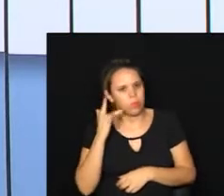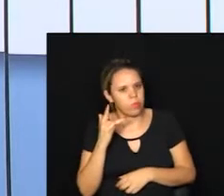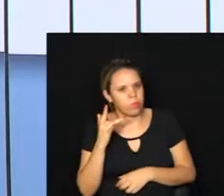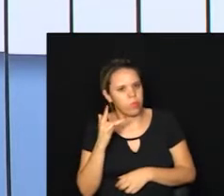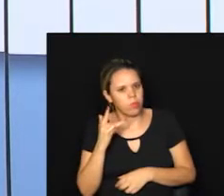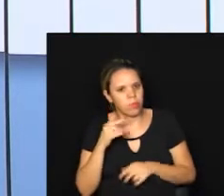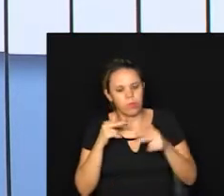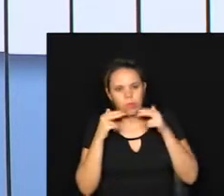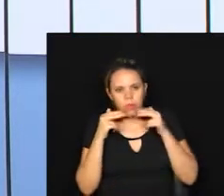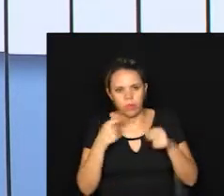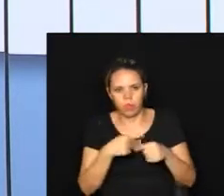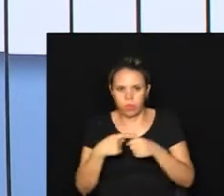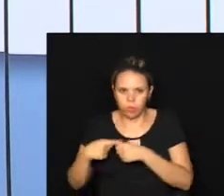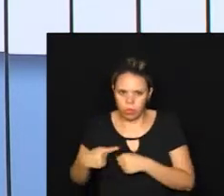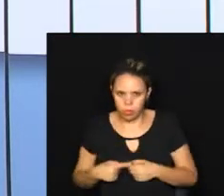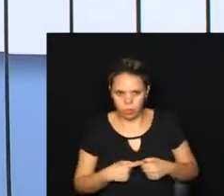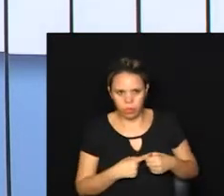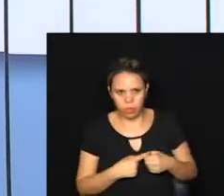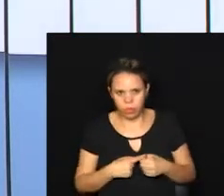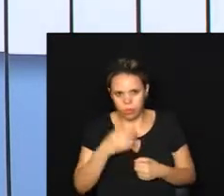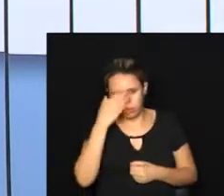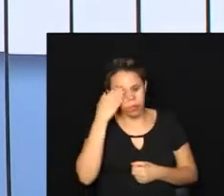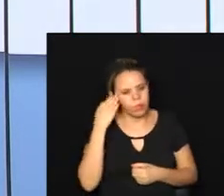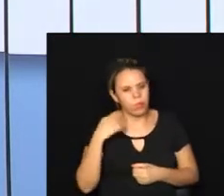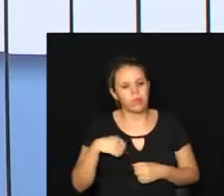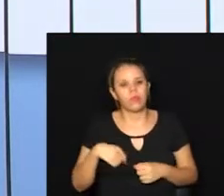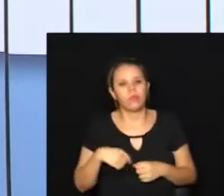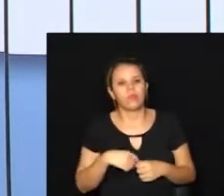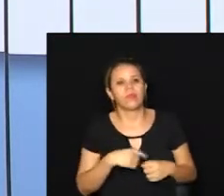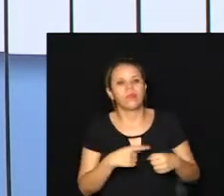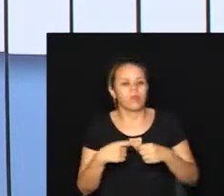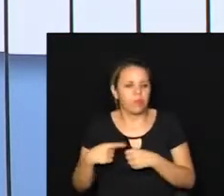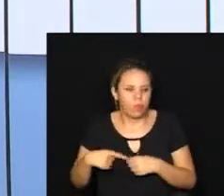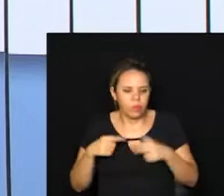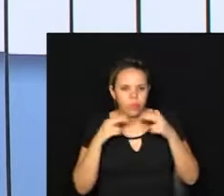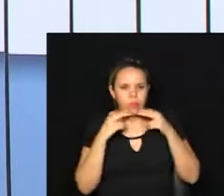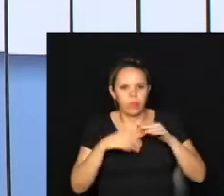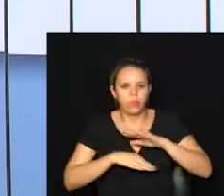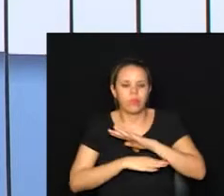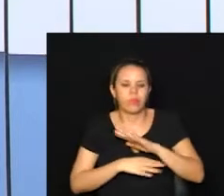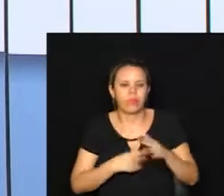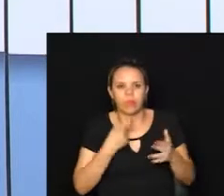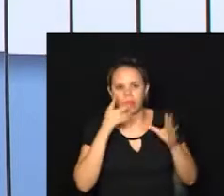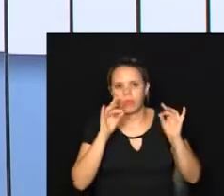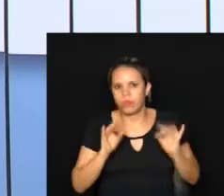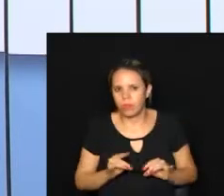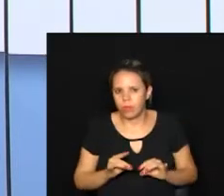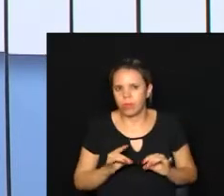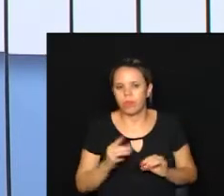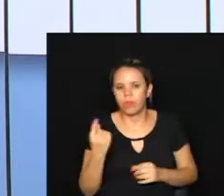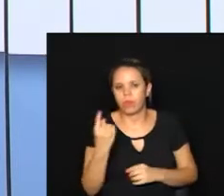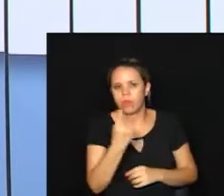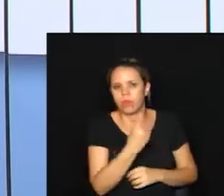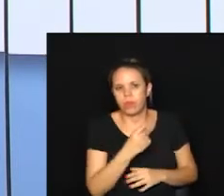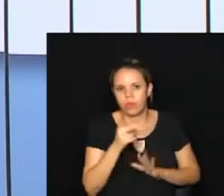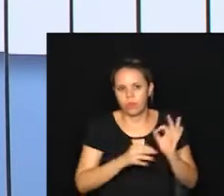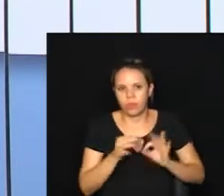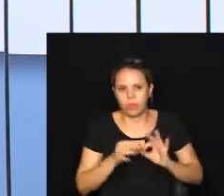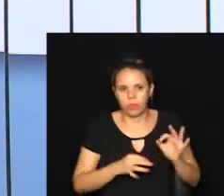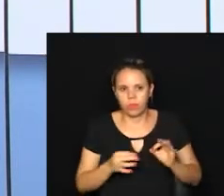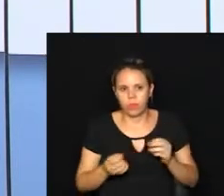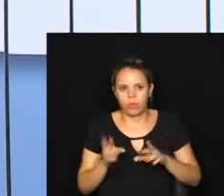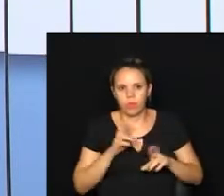no Notícias da Metrópole, no Notícias do Legislativo, eu detalho melhor o que é cada um desses projetos que